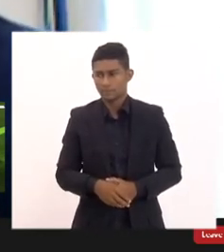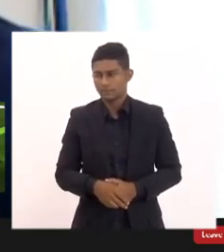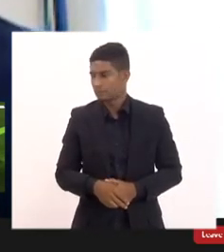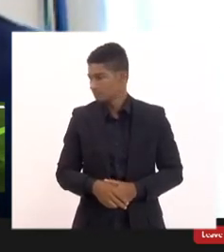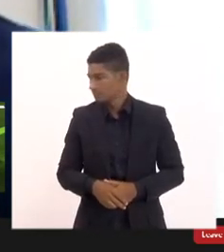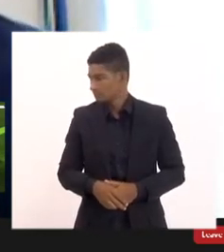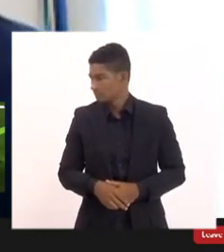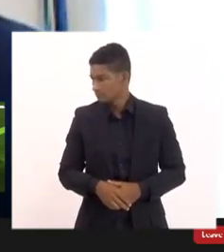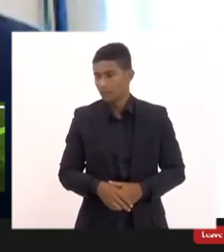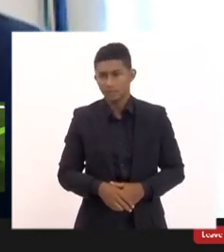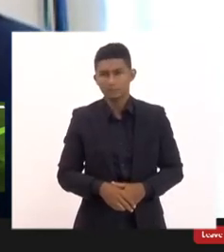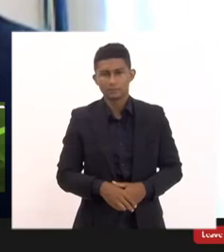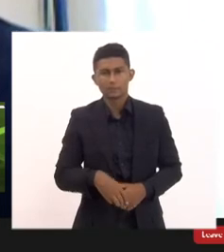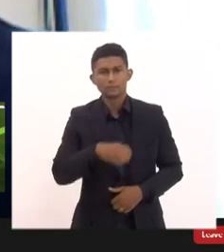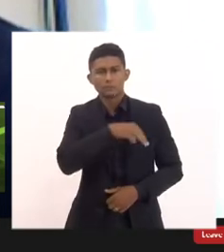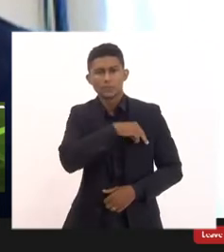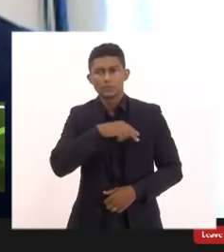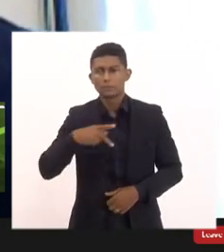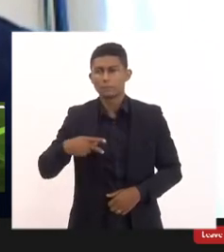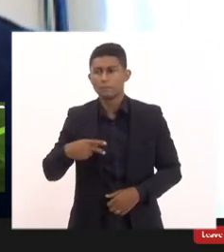dando continuidade,